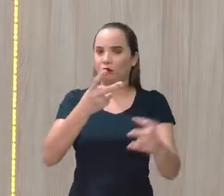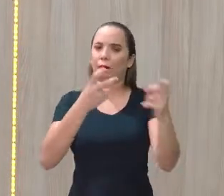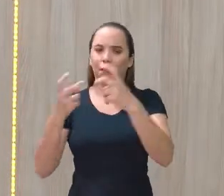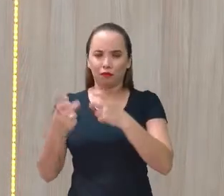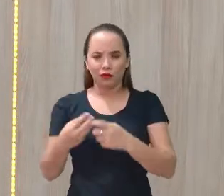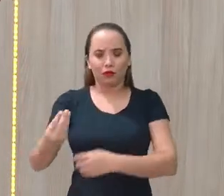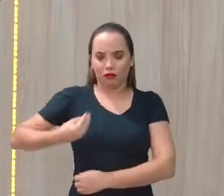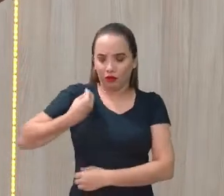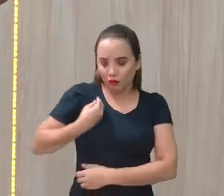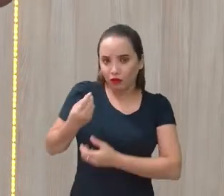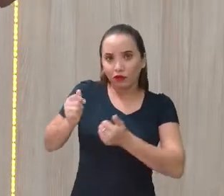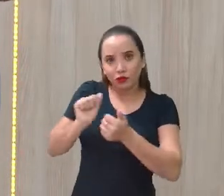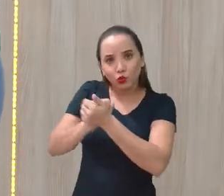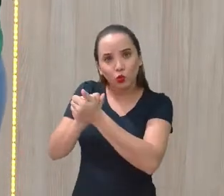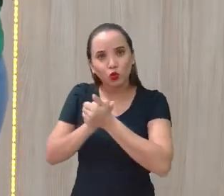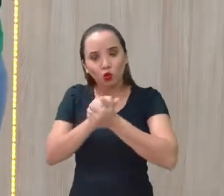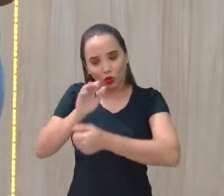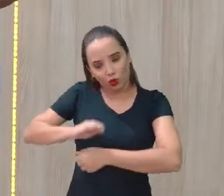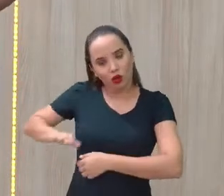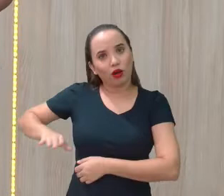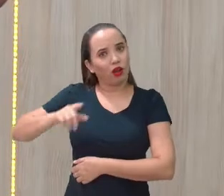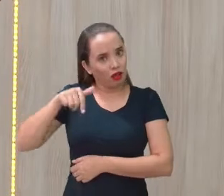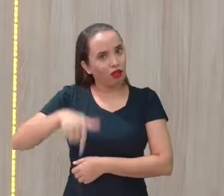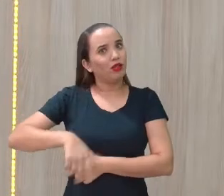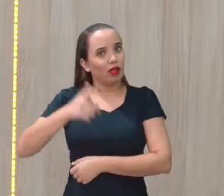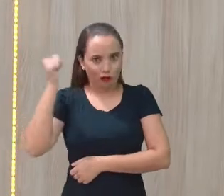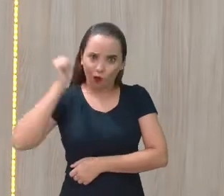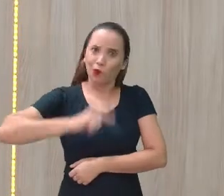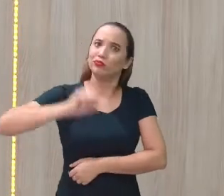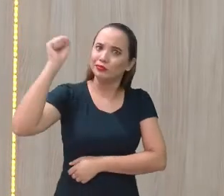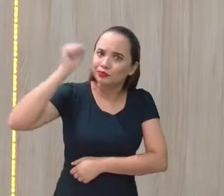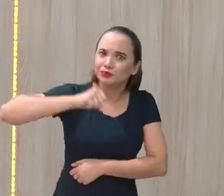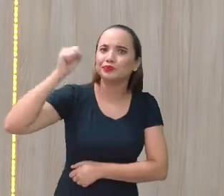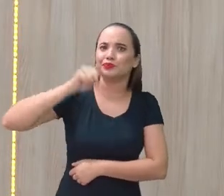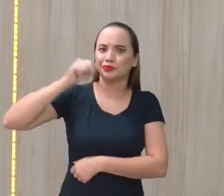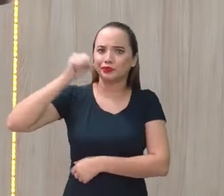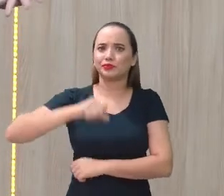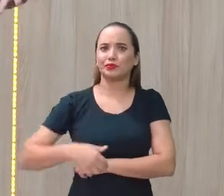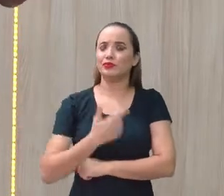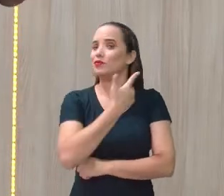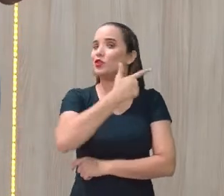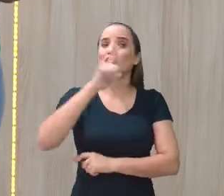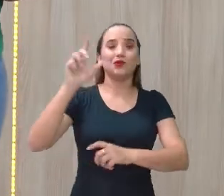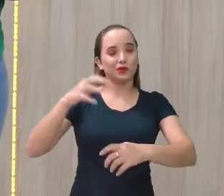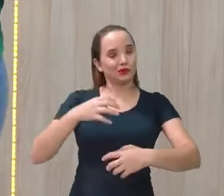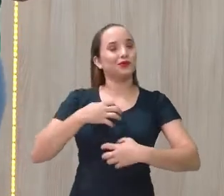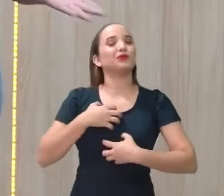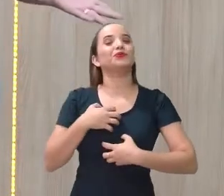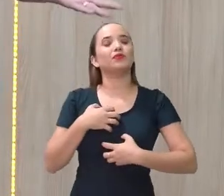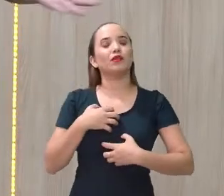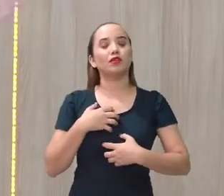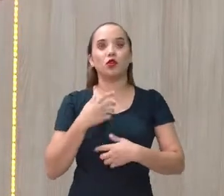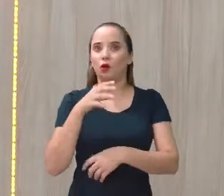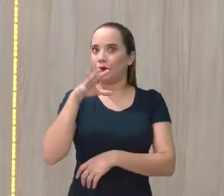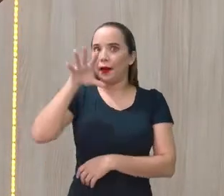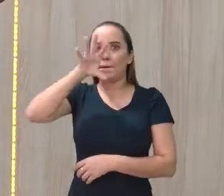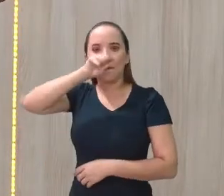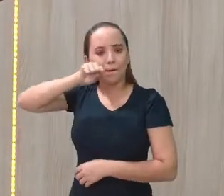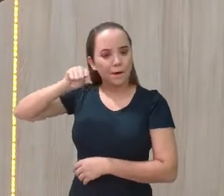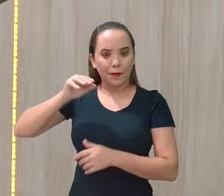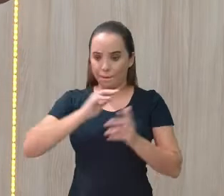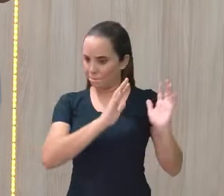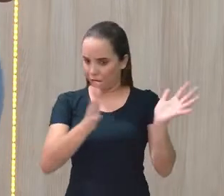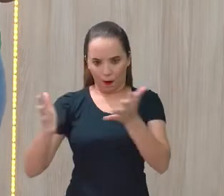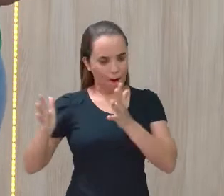e ela consegue, viu? Consegue muito bem se comunicar. De outras formas. Ainda que não fale, se